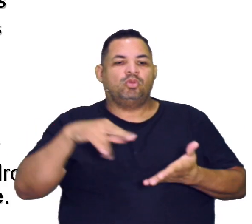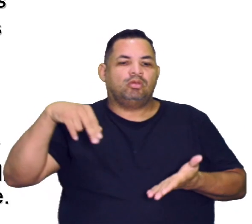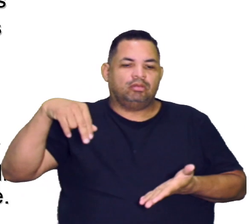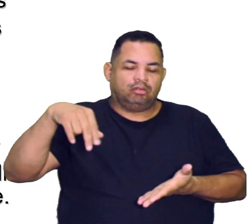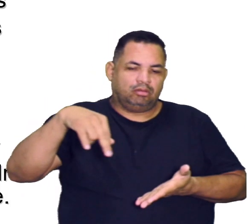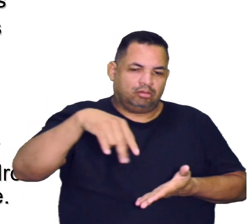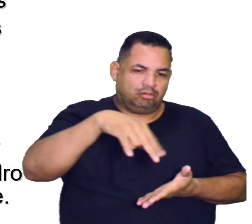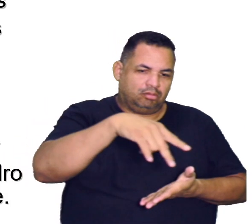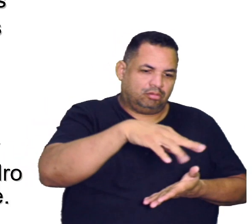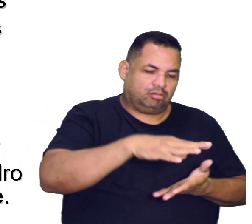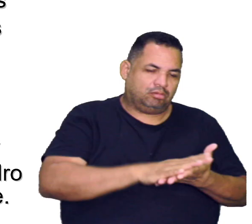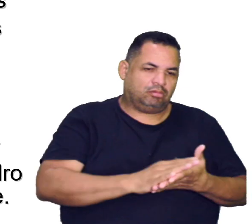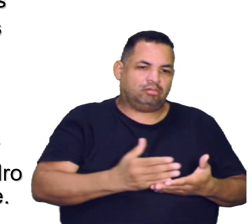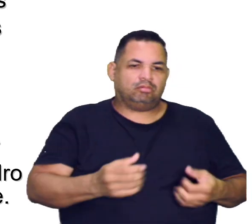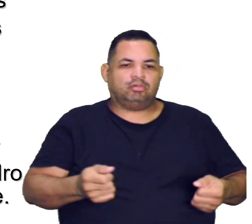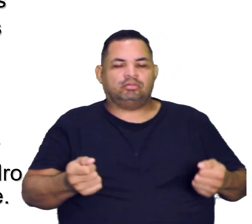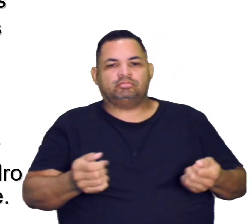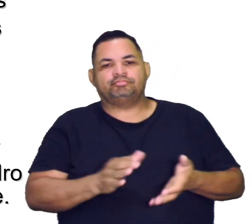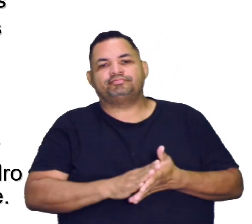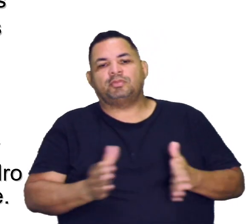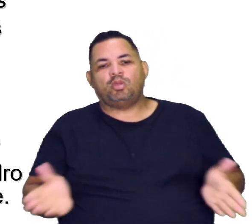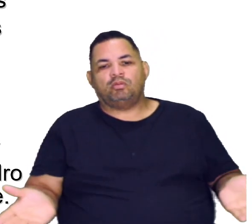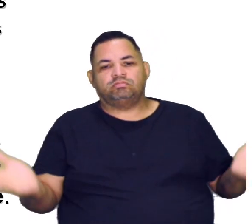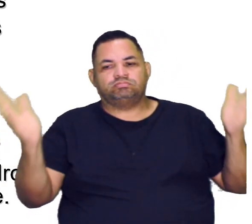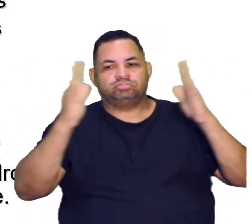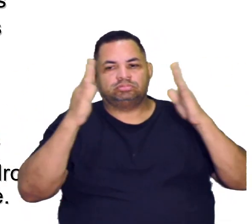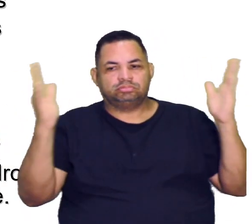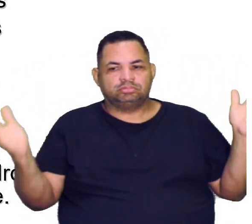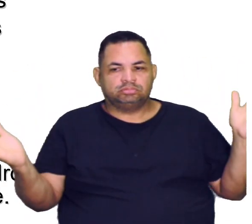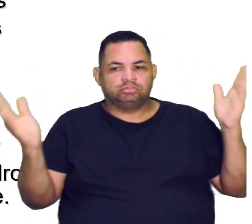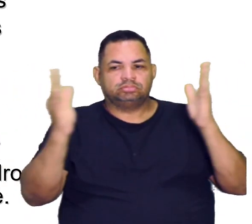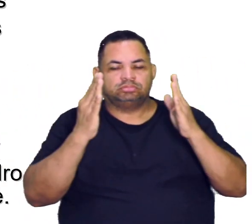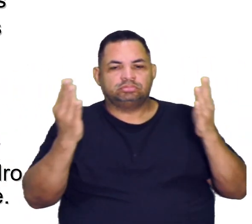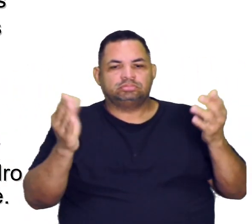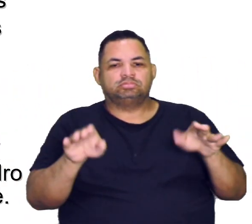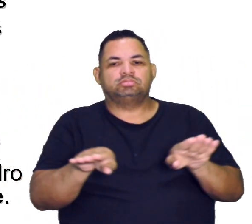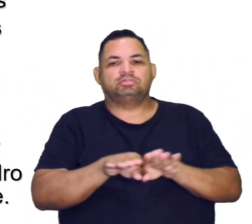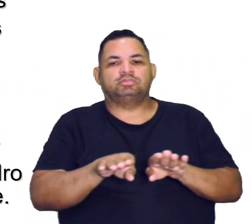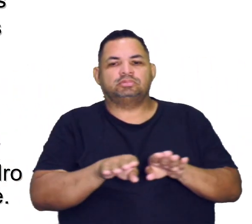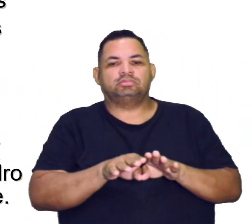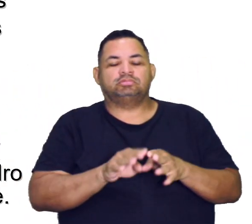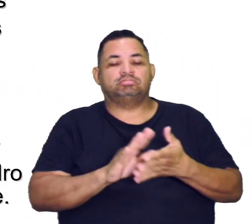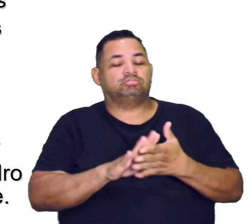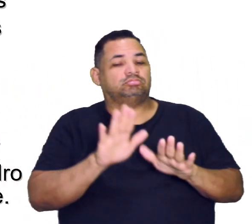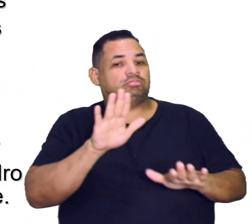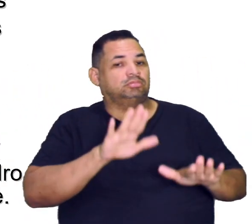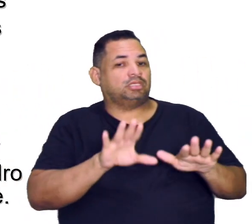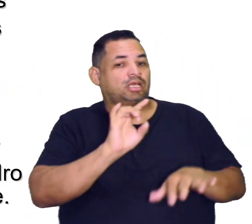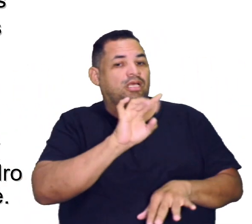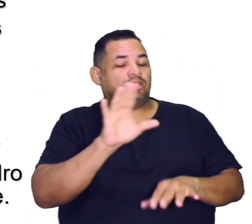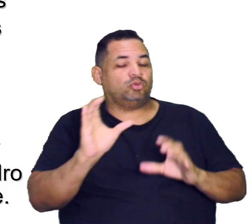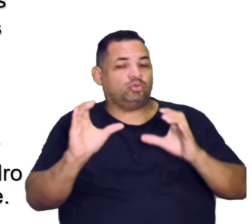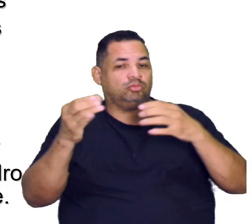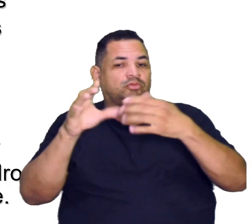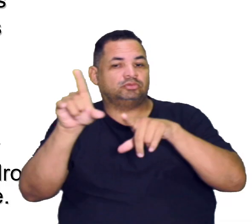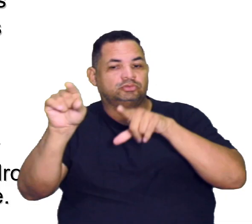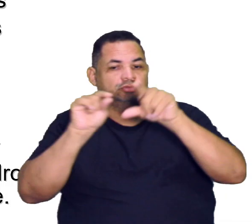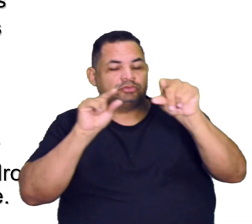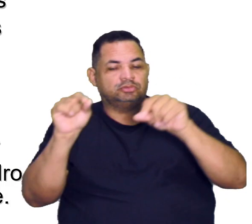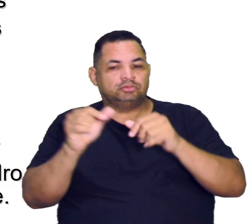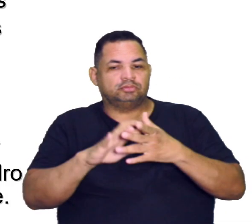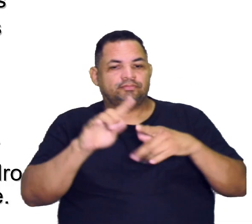no lugar, ou um polichinelo, ou uma sequência de alongamentos. Fica a critério da turma, tá bom? E aí vocês